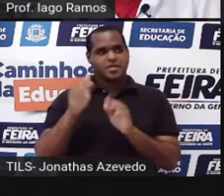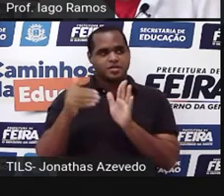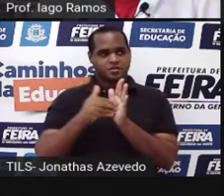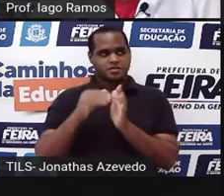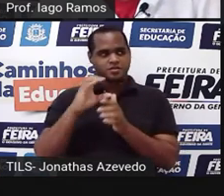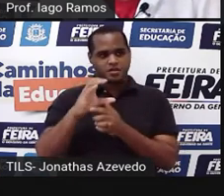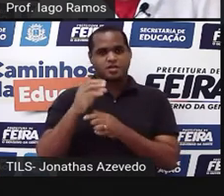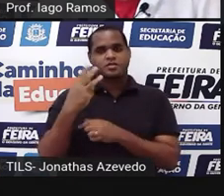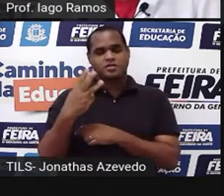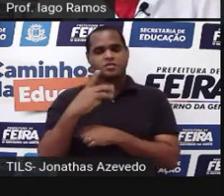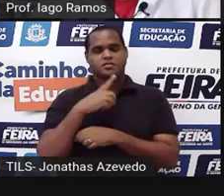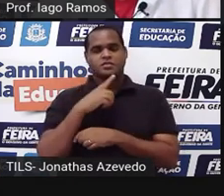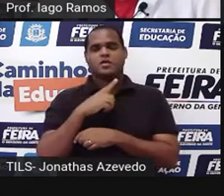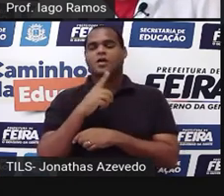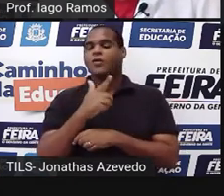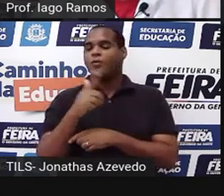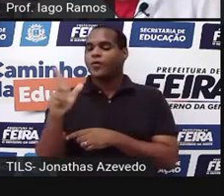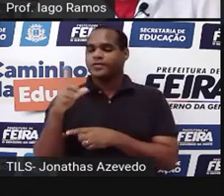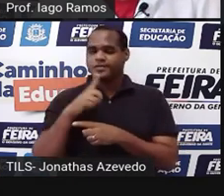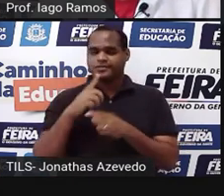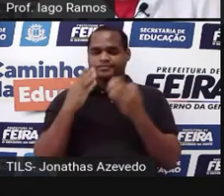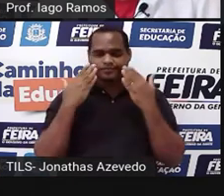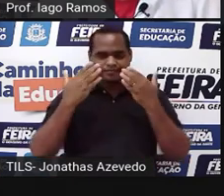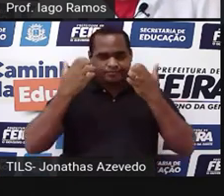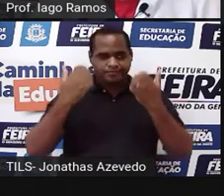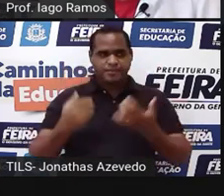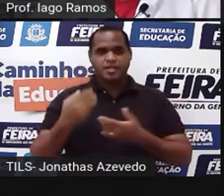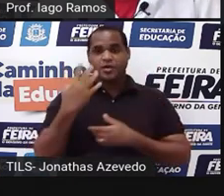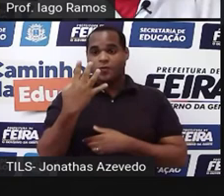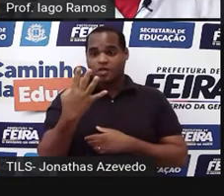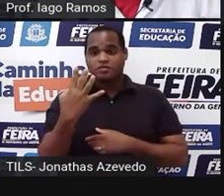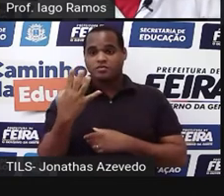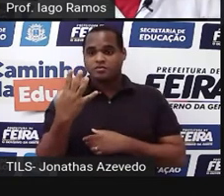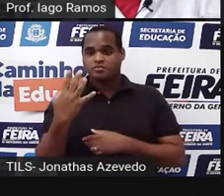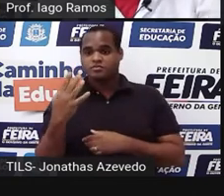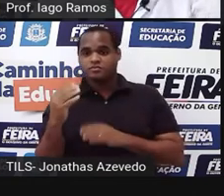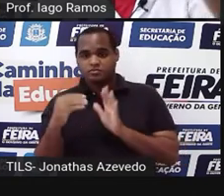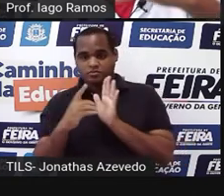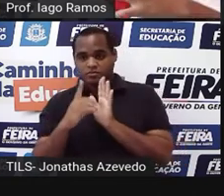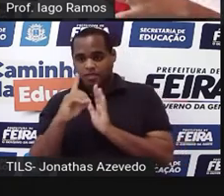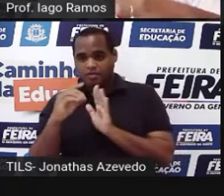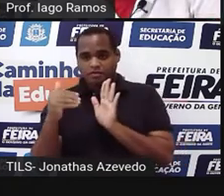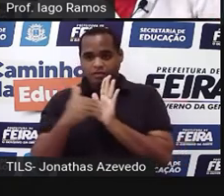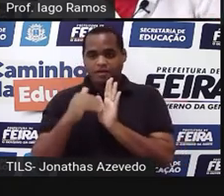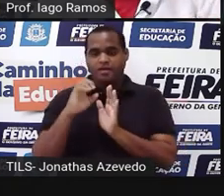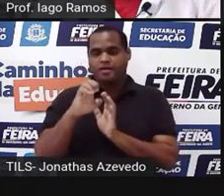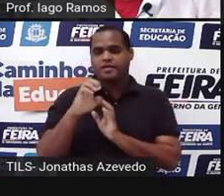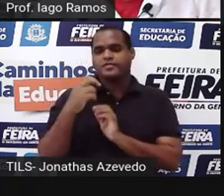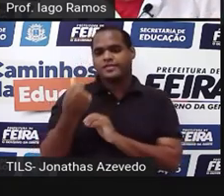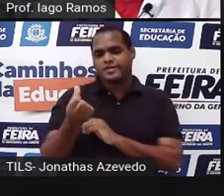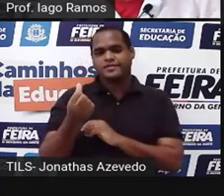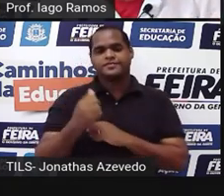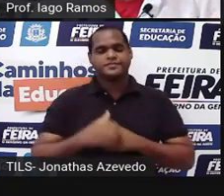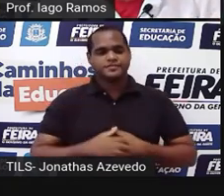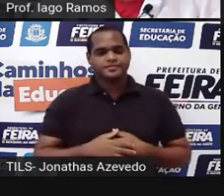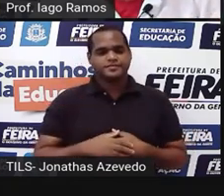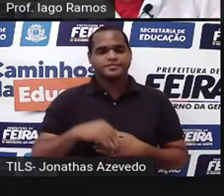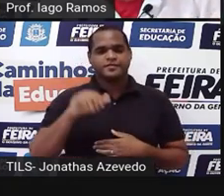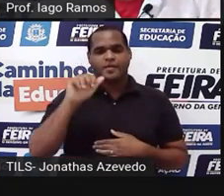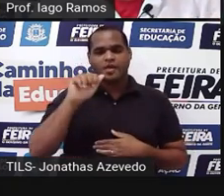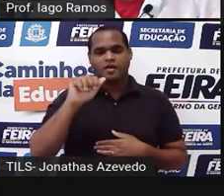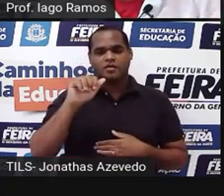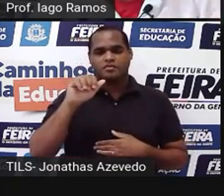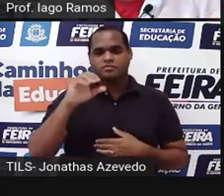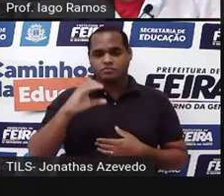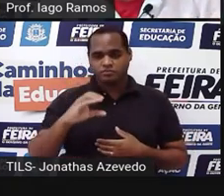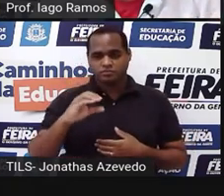3. No outro, o que corresponde de D até E, 6. O dobro de 3 é 6. No menorzinho, de A até